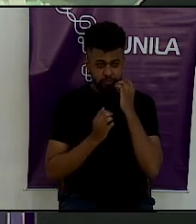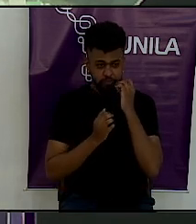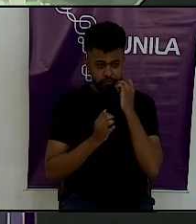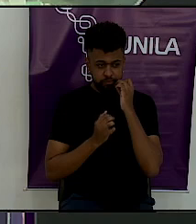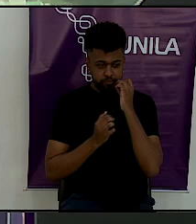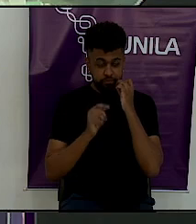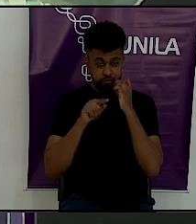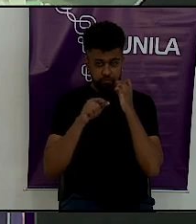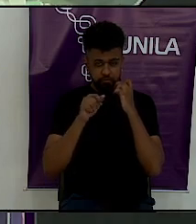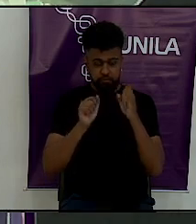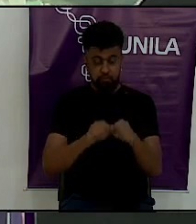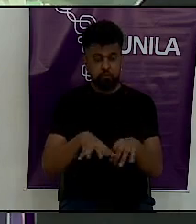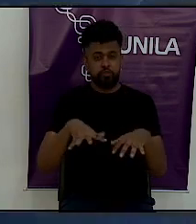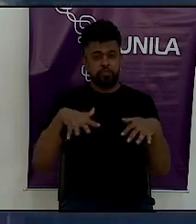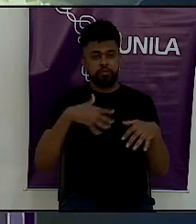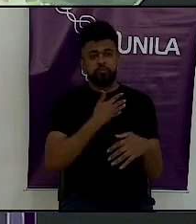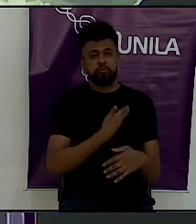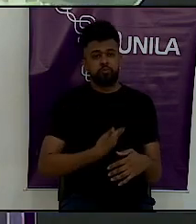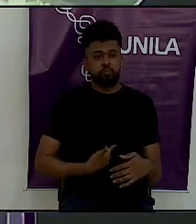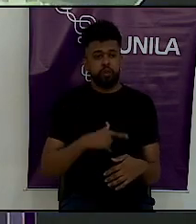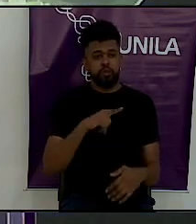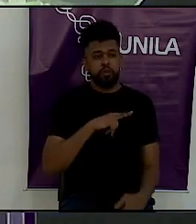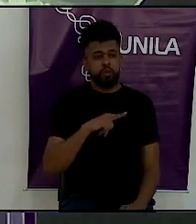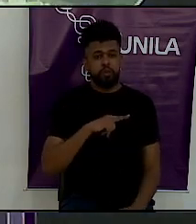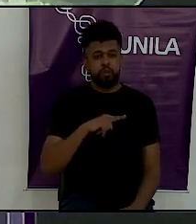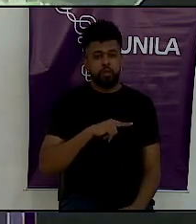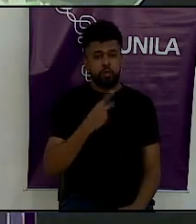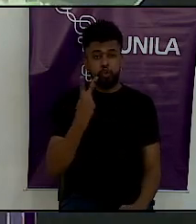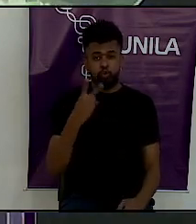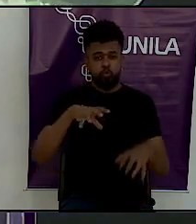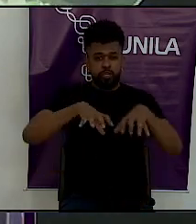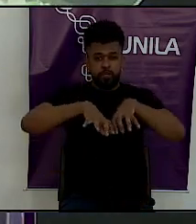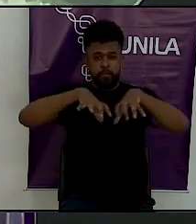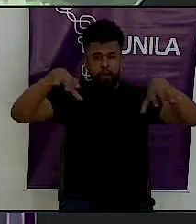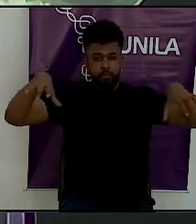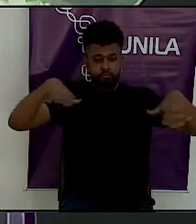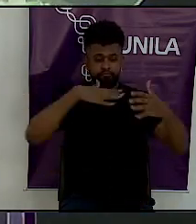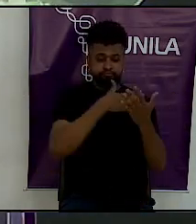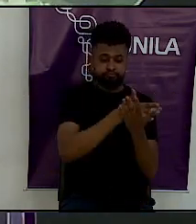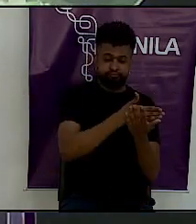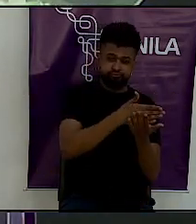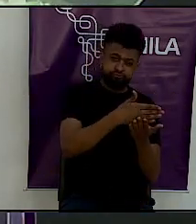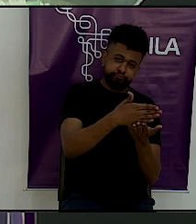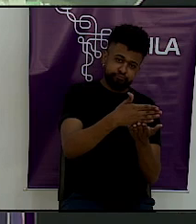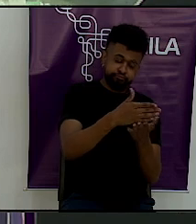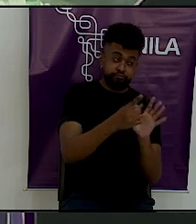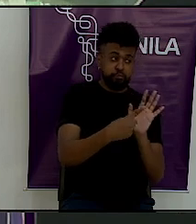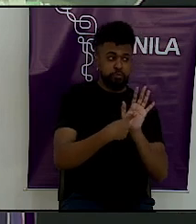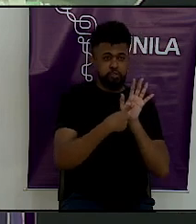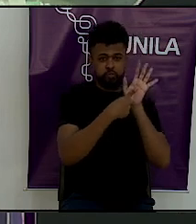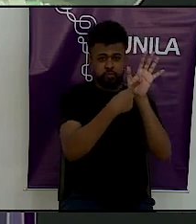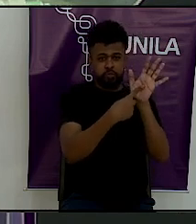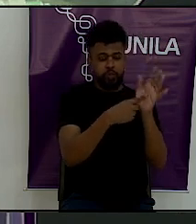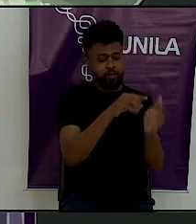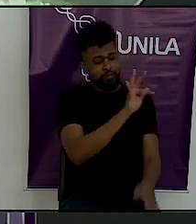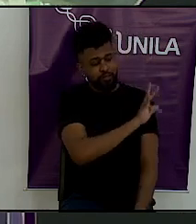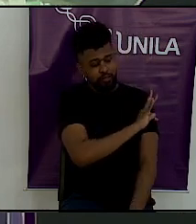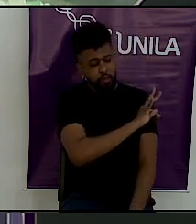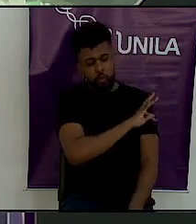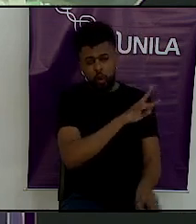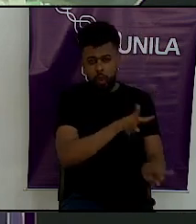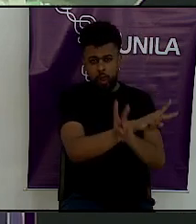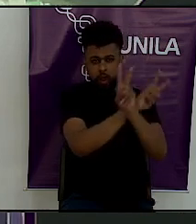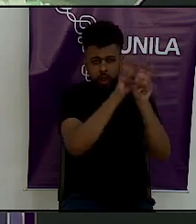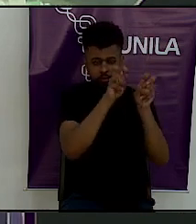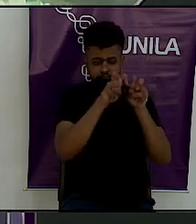Esta audiência pública será composta por duas partes. Inicialmente, a exposição